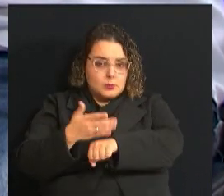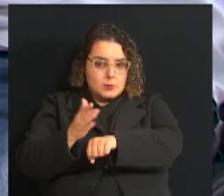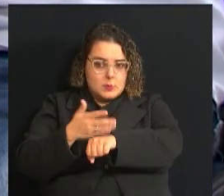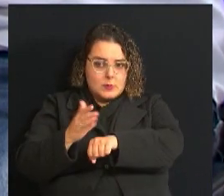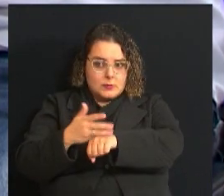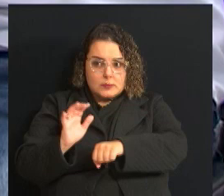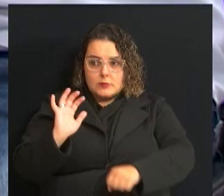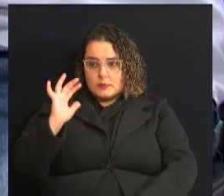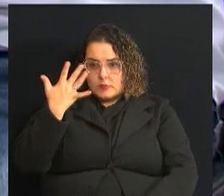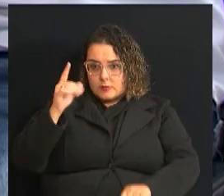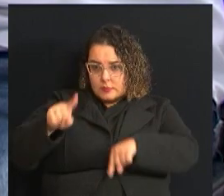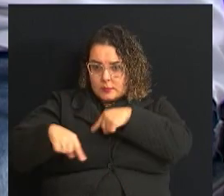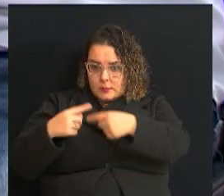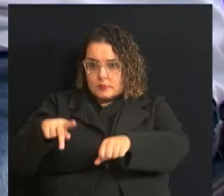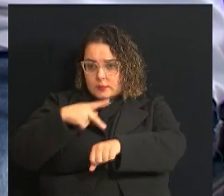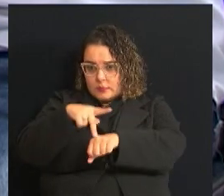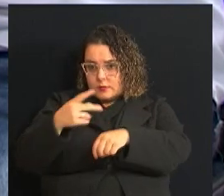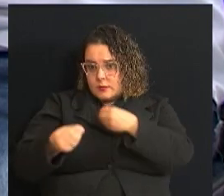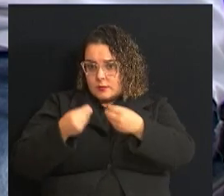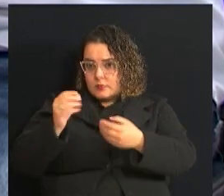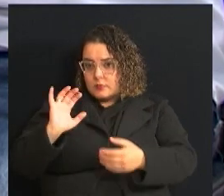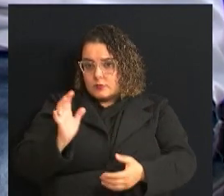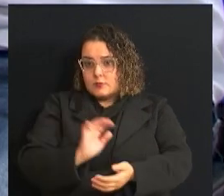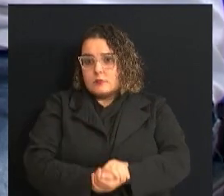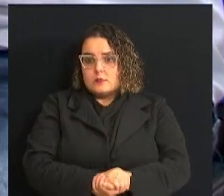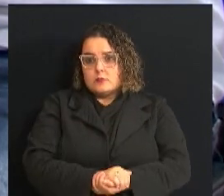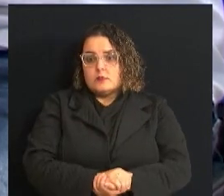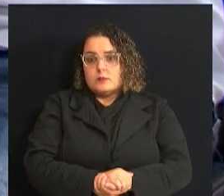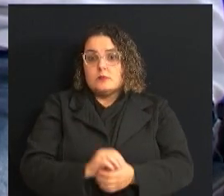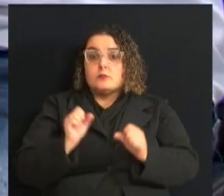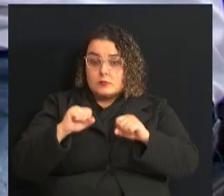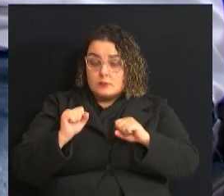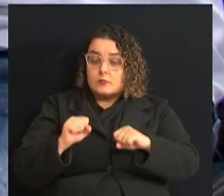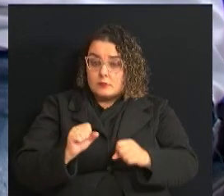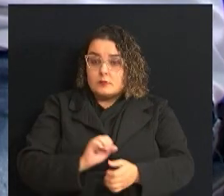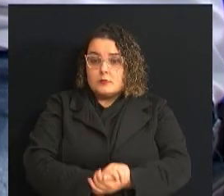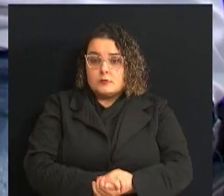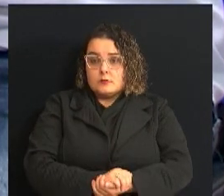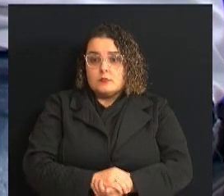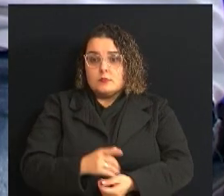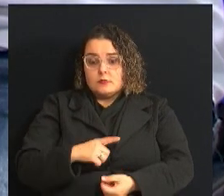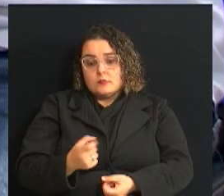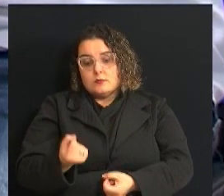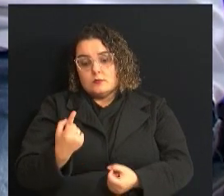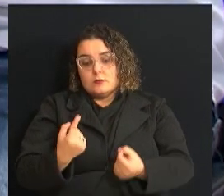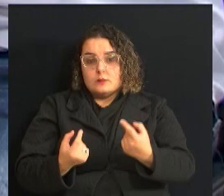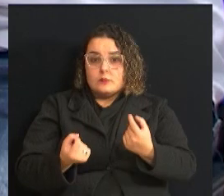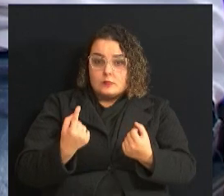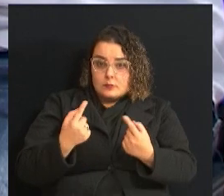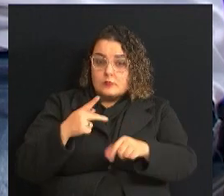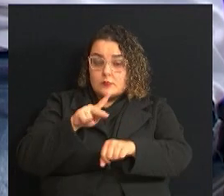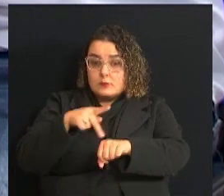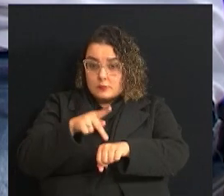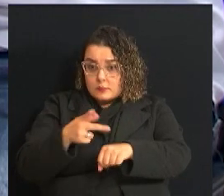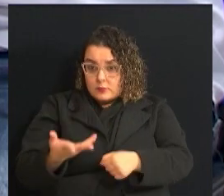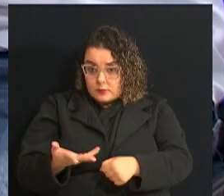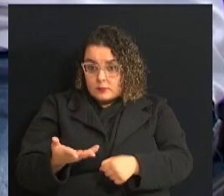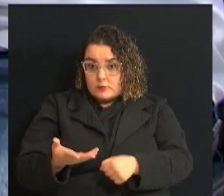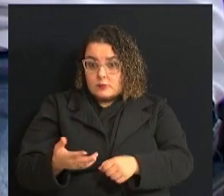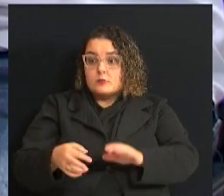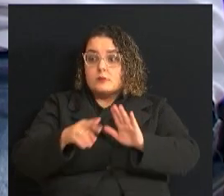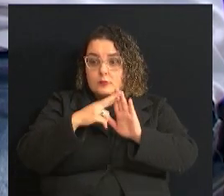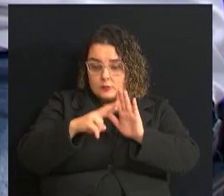acontece em outros países? Como que funciona isso? Sim, a gente tem já alguns países em que a prática é